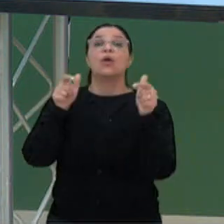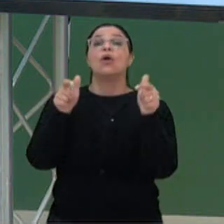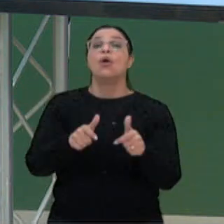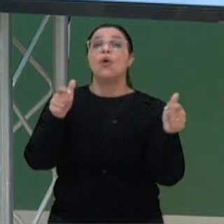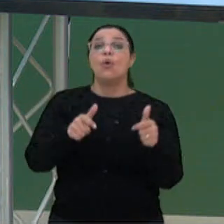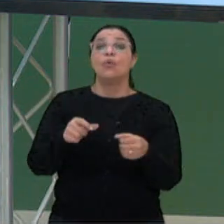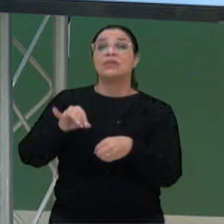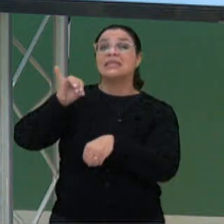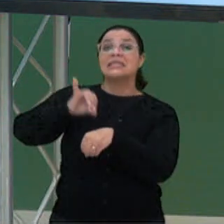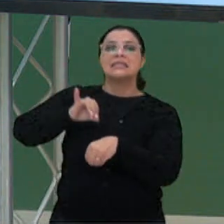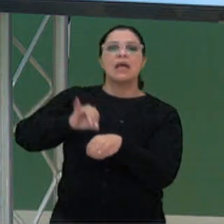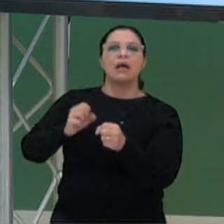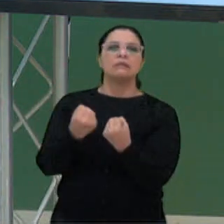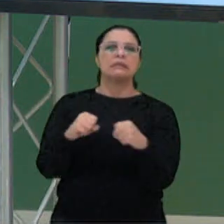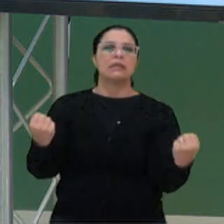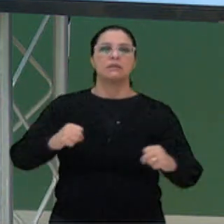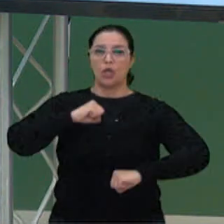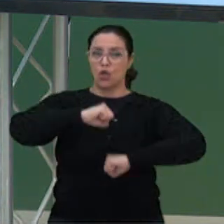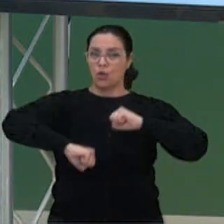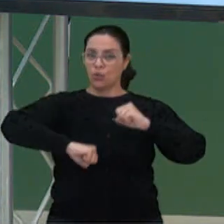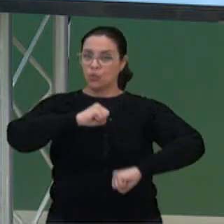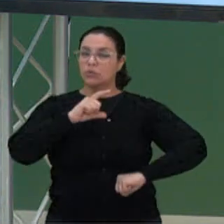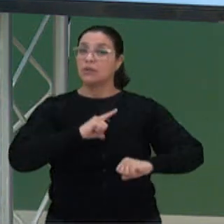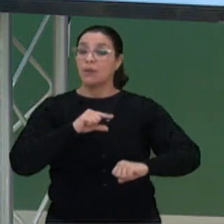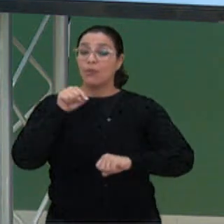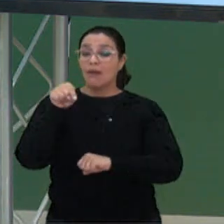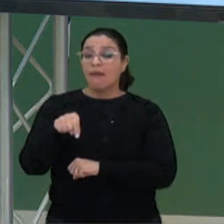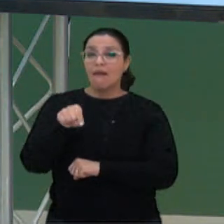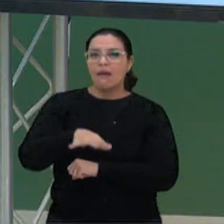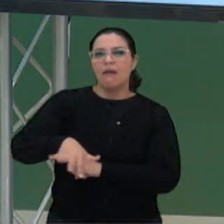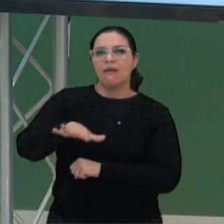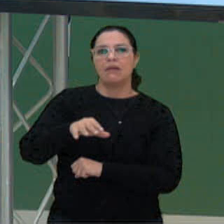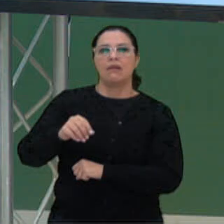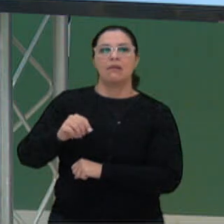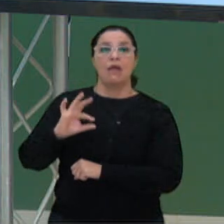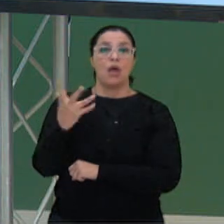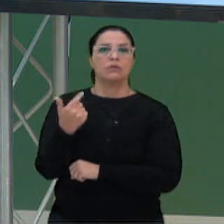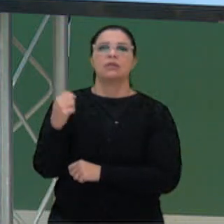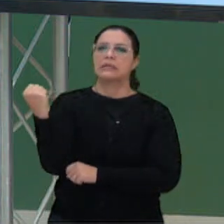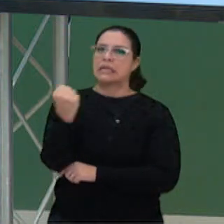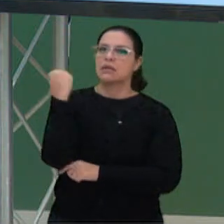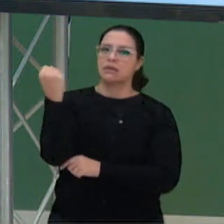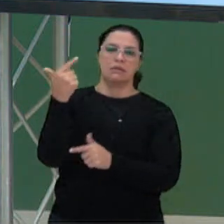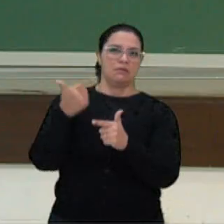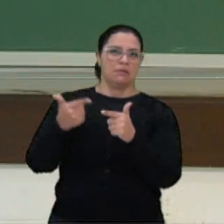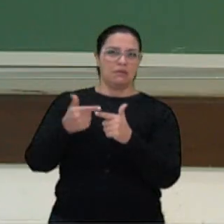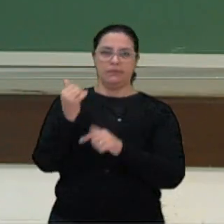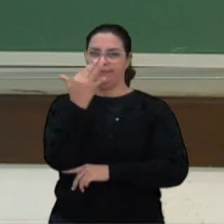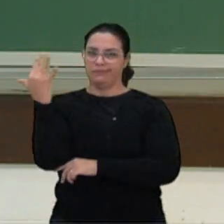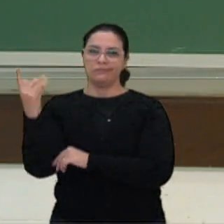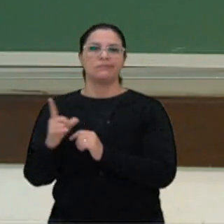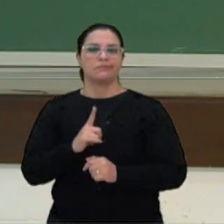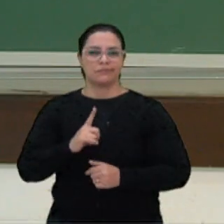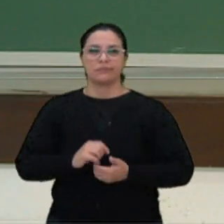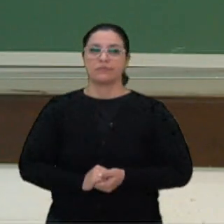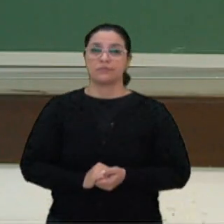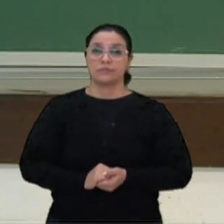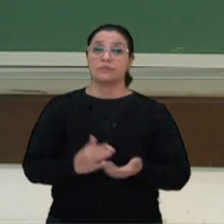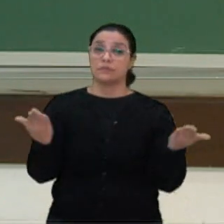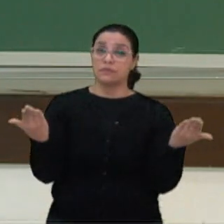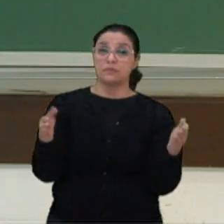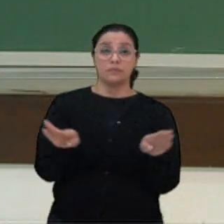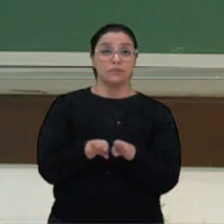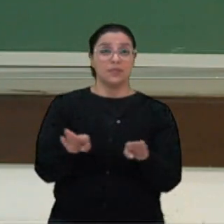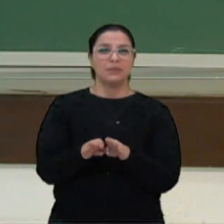Nos grandes centros urbanos industrializados, é onde acontecem os mais graves problemas. E em relação